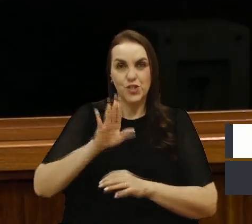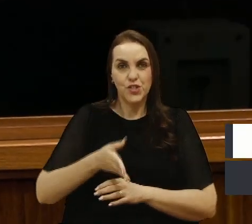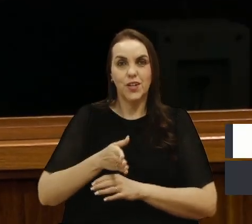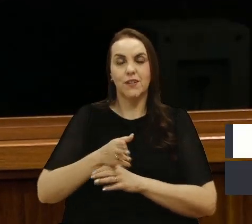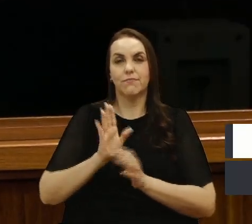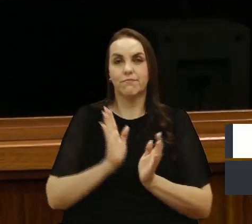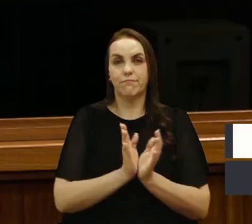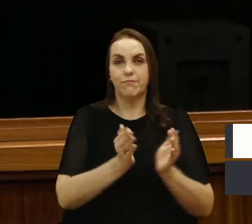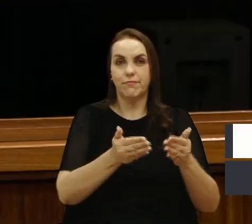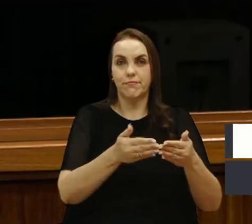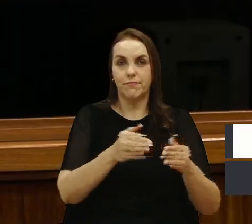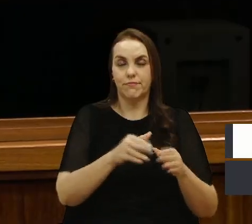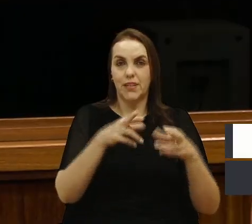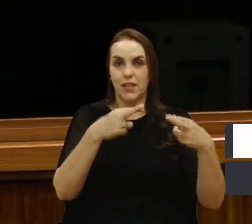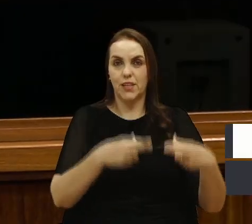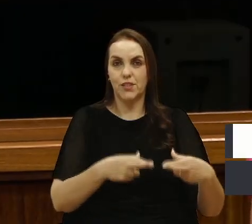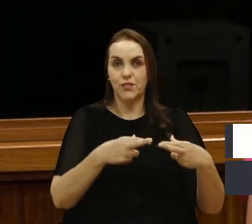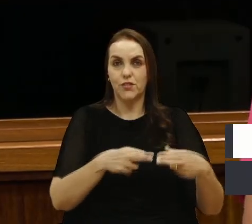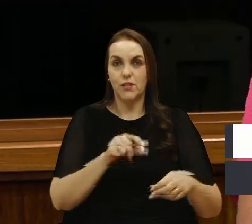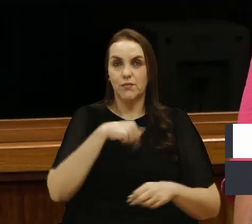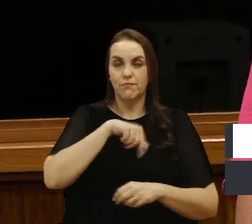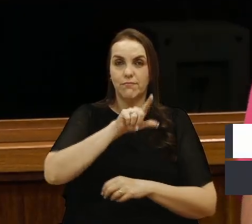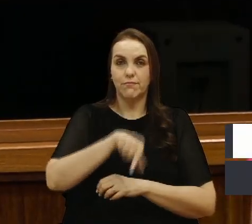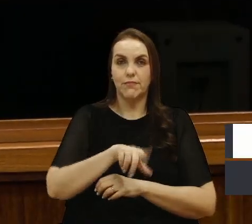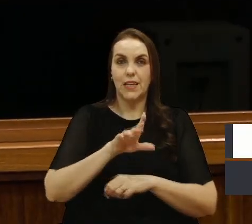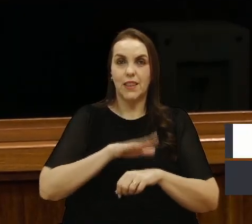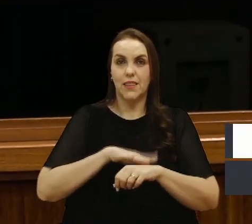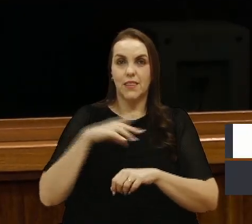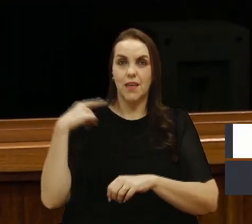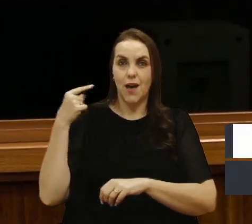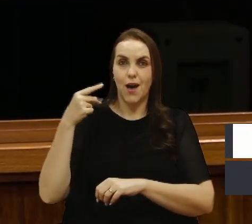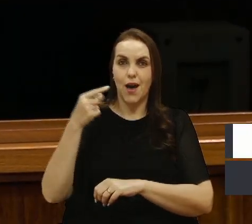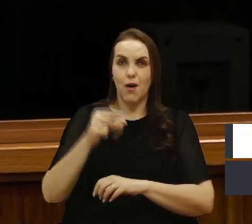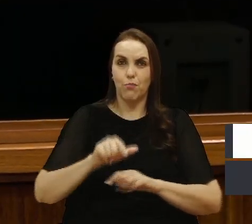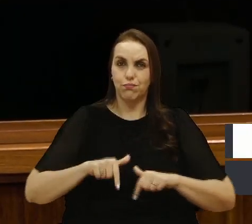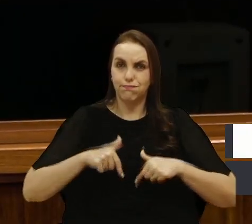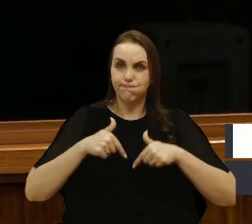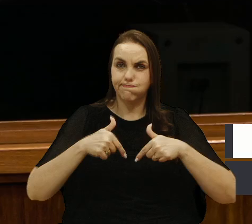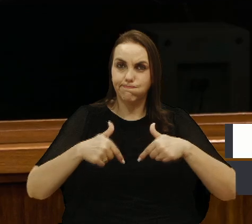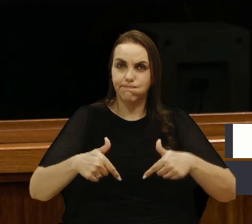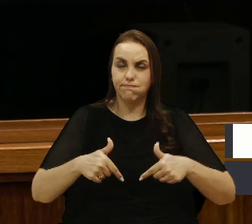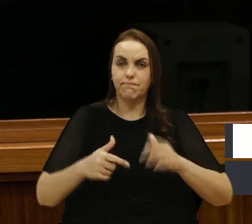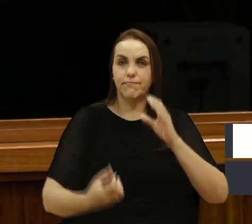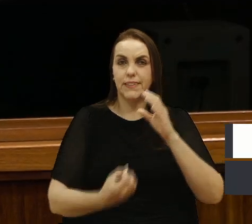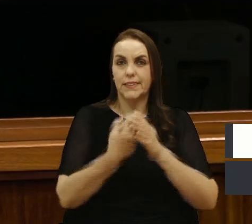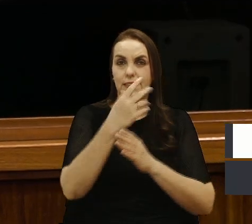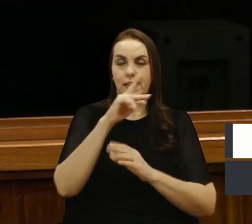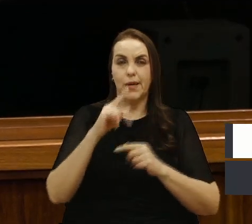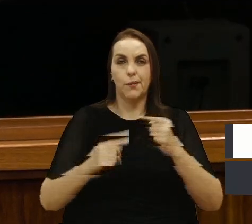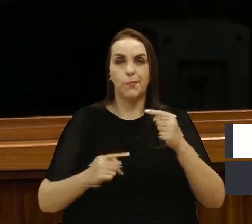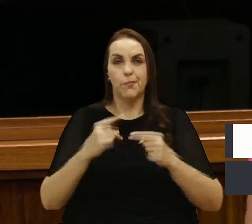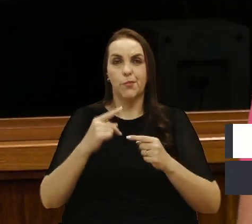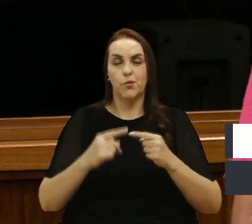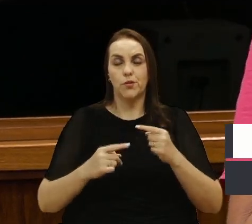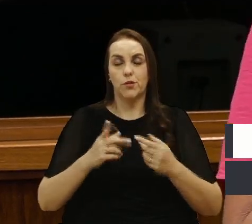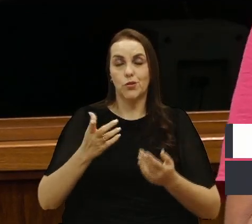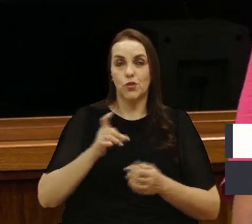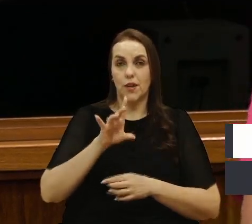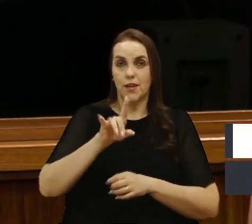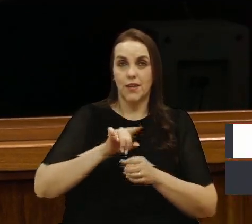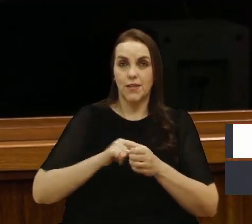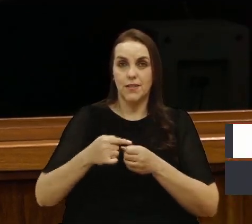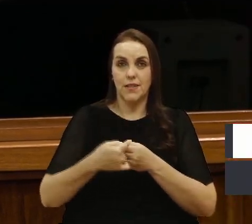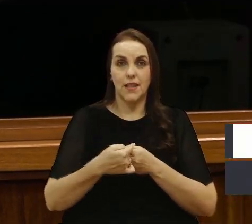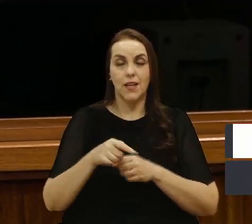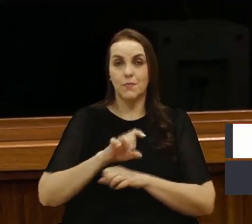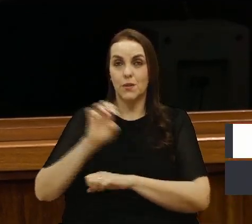Fórum Regional, que está aí um tempo na luta para criar essa política, não só na cidade, mas no